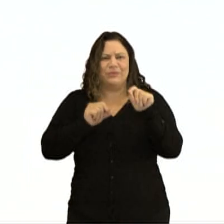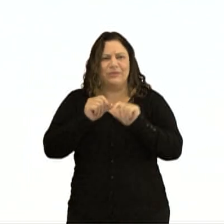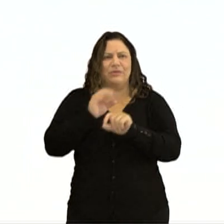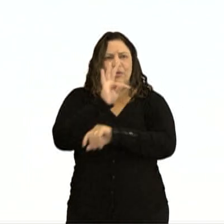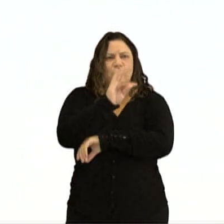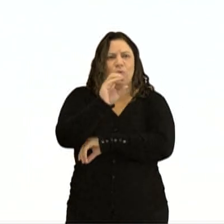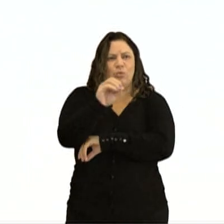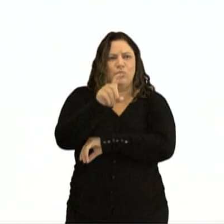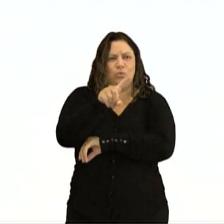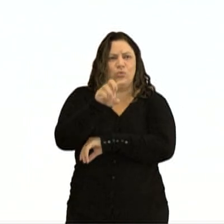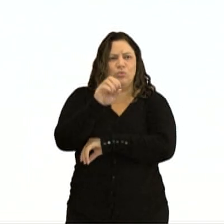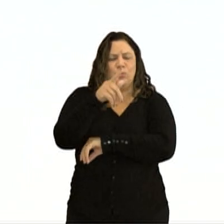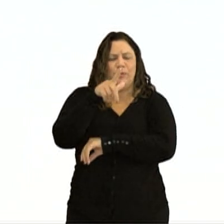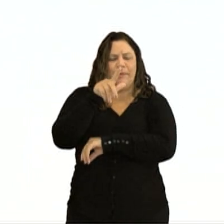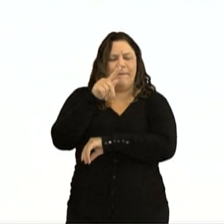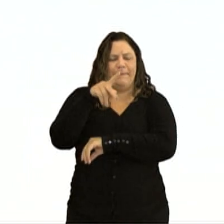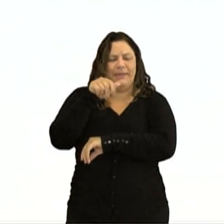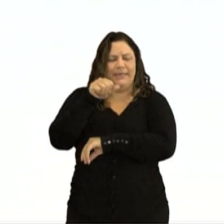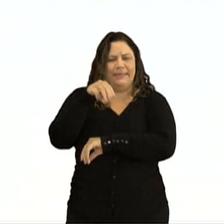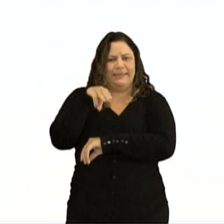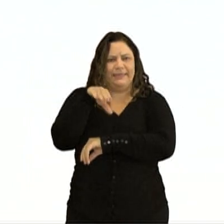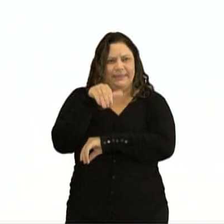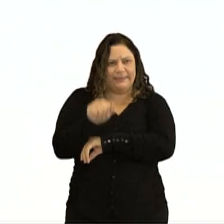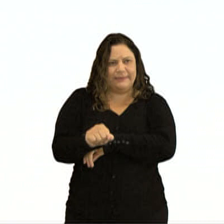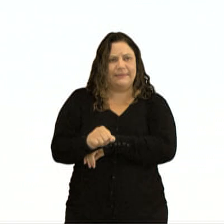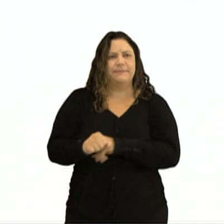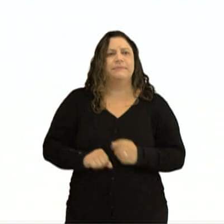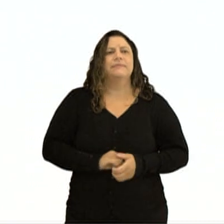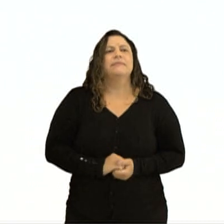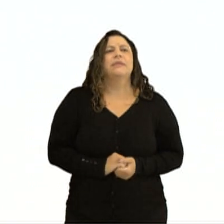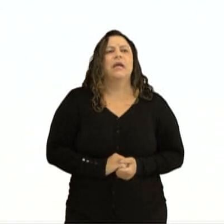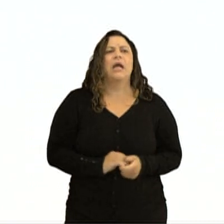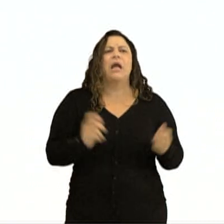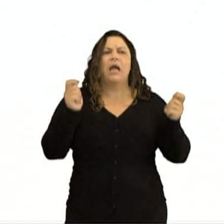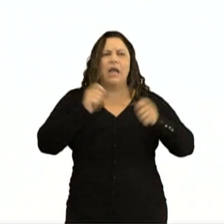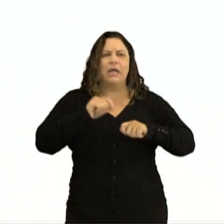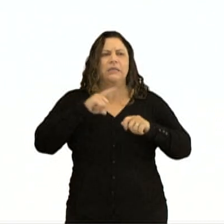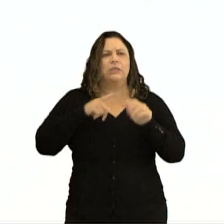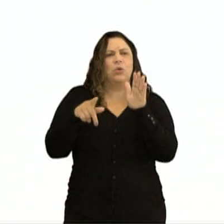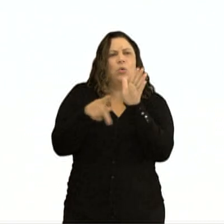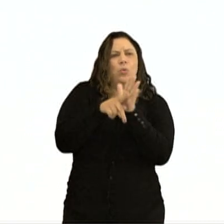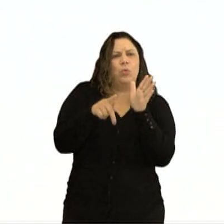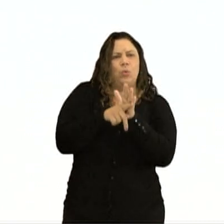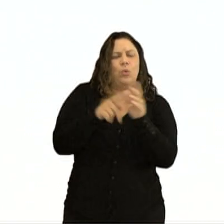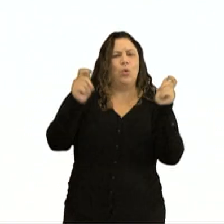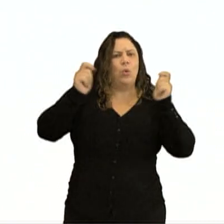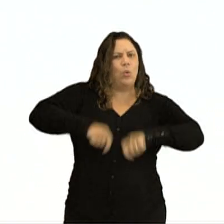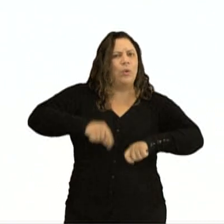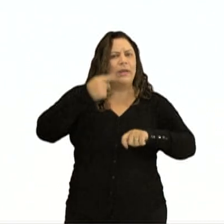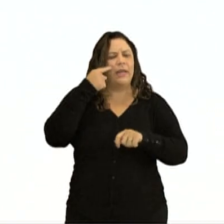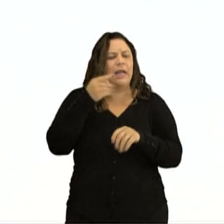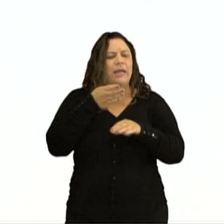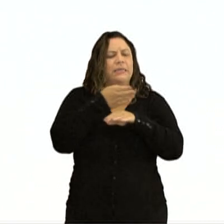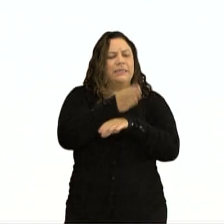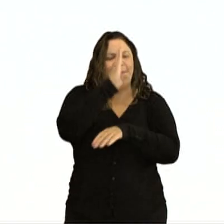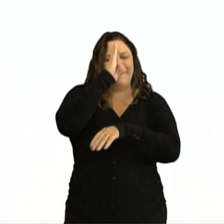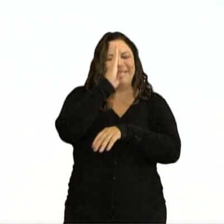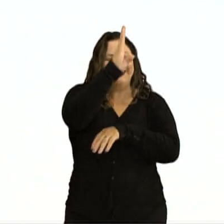Toxoplasma gondii, que possui como hospedeiro definitivo os